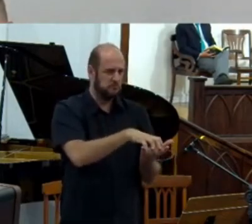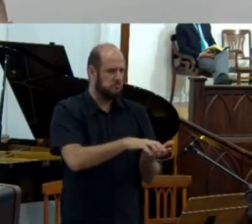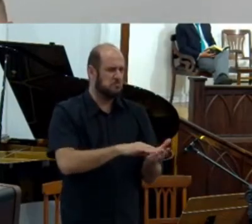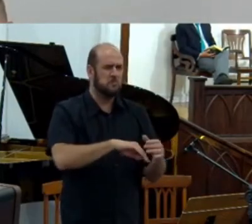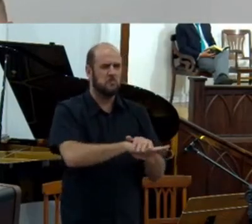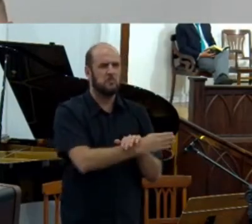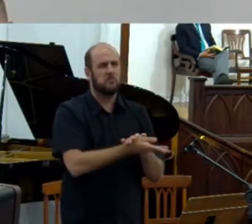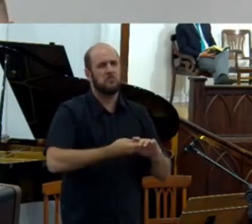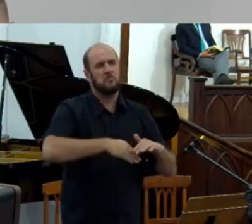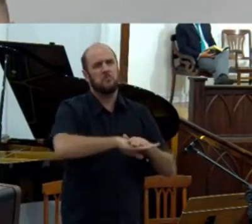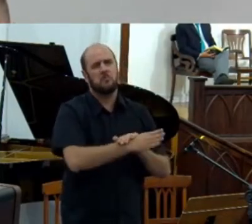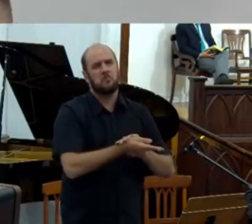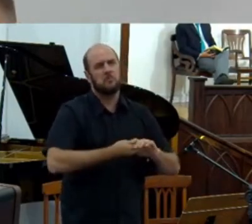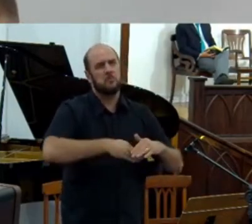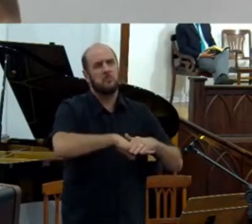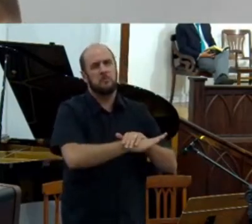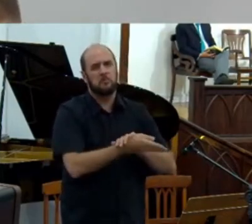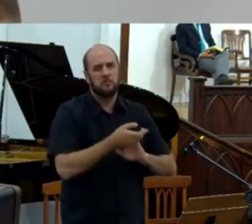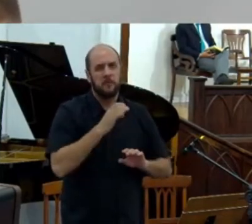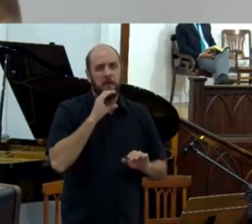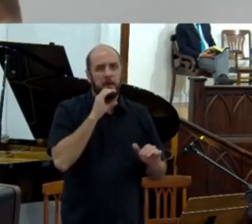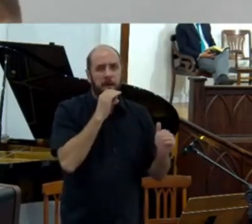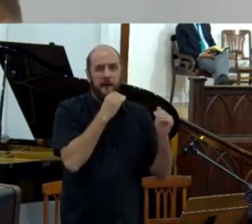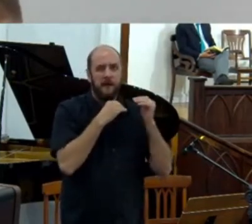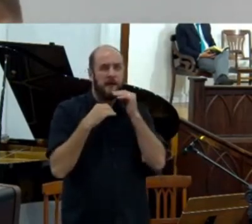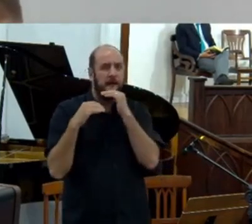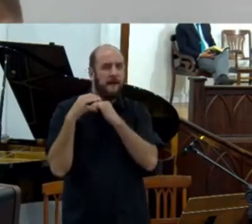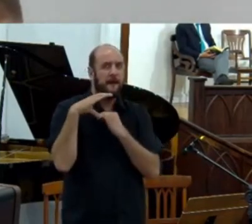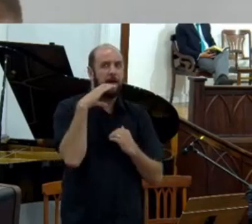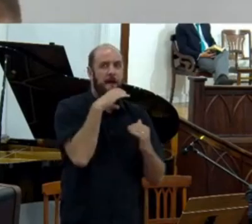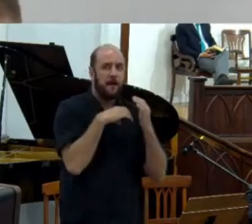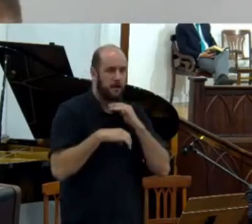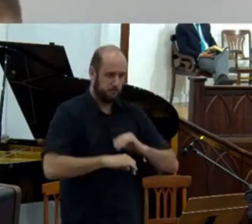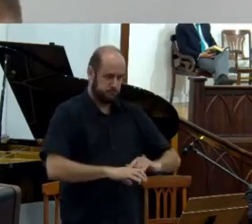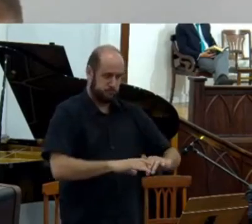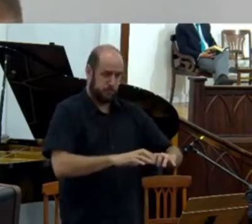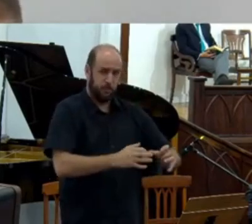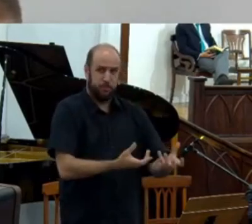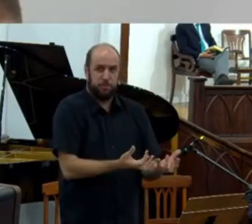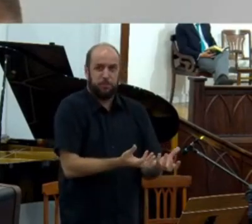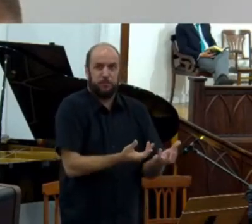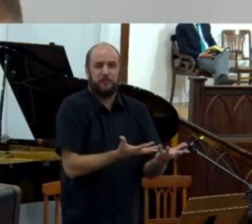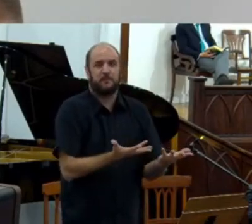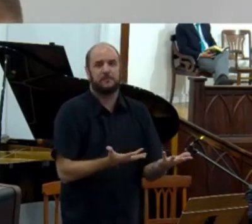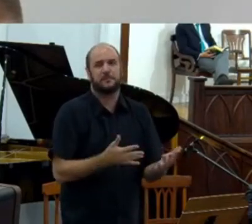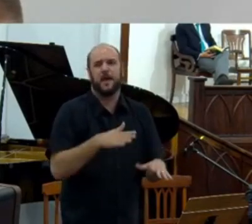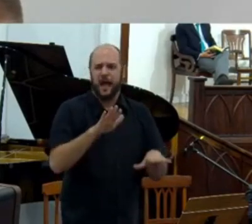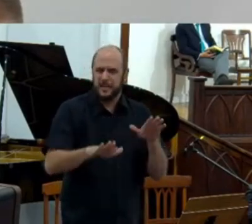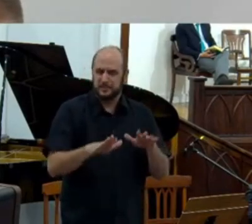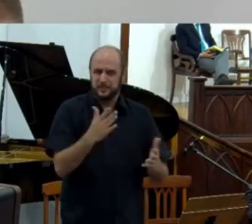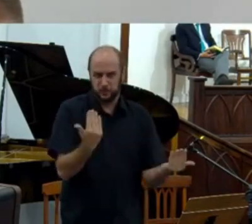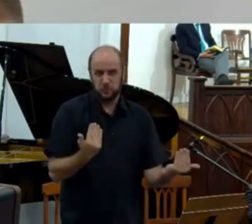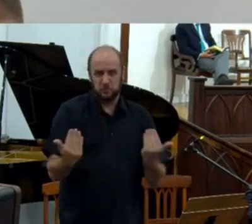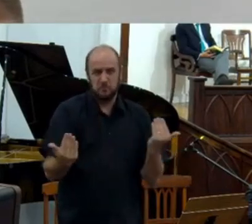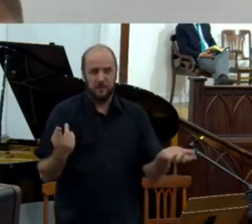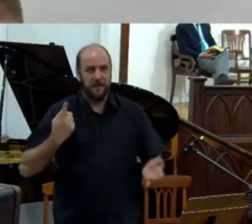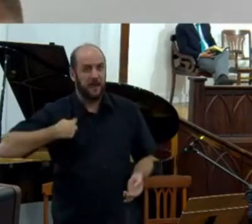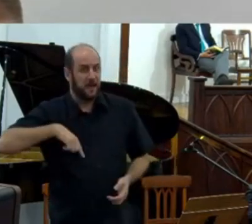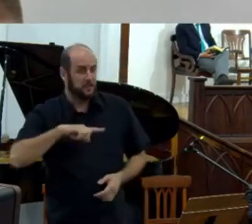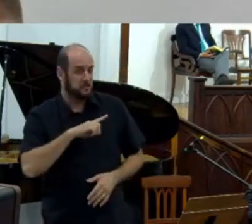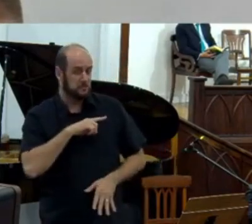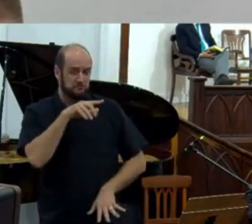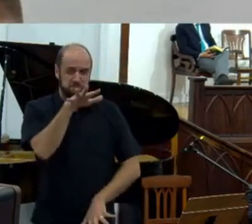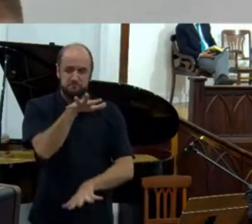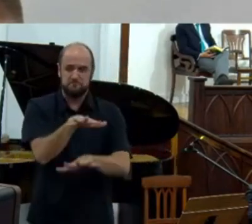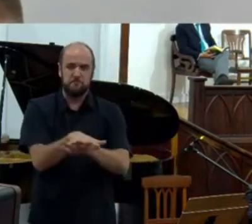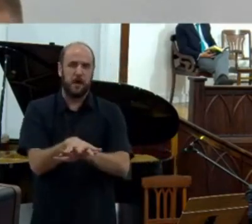lá e ele não vê que a sua morte está se aproximando. Quando nós estamos inseridos em alguns ambientes, nós nos adaptamos a tal